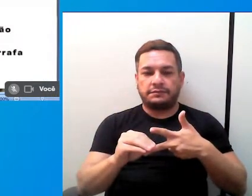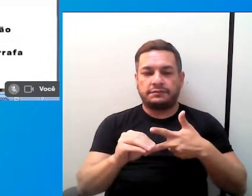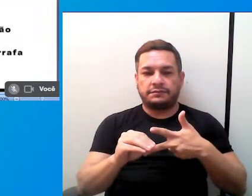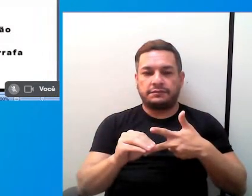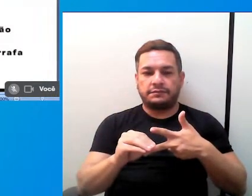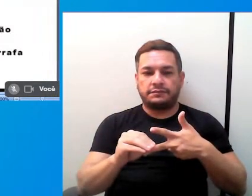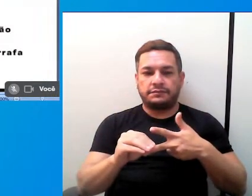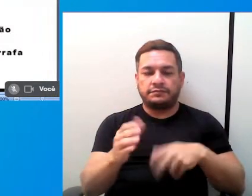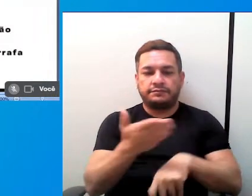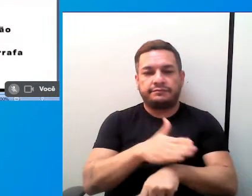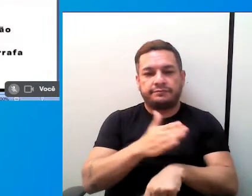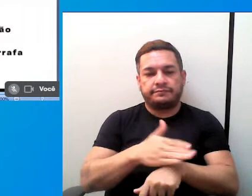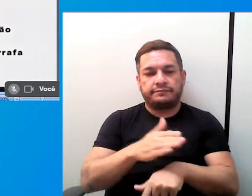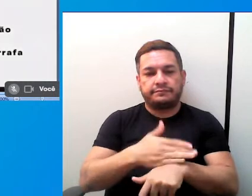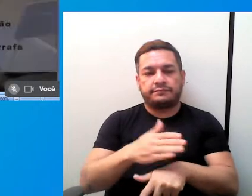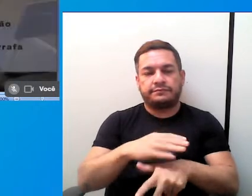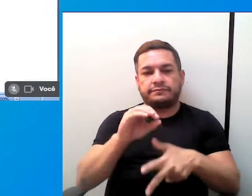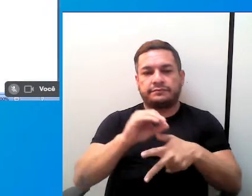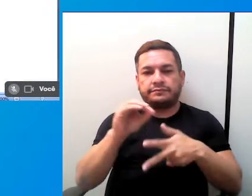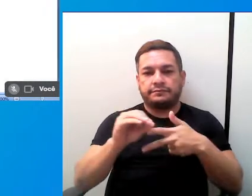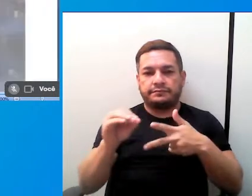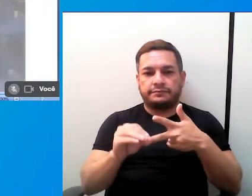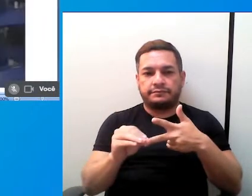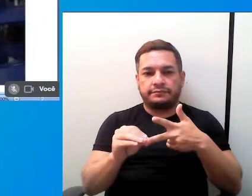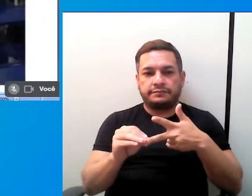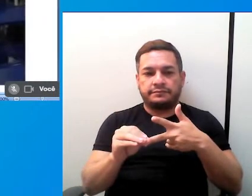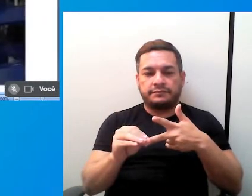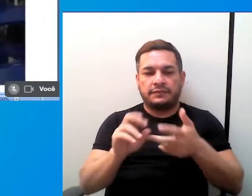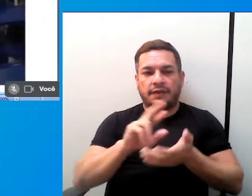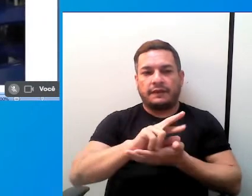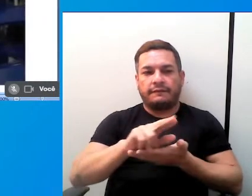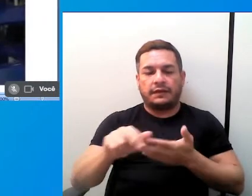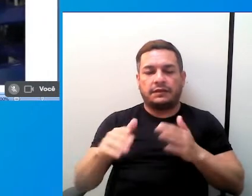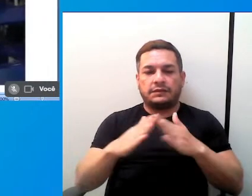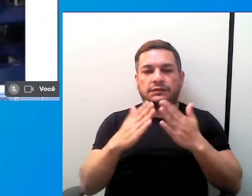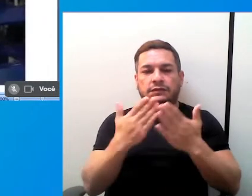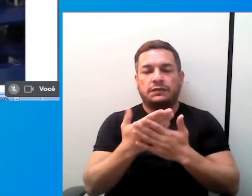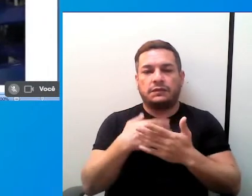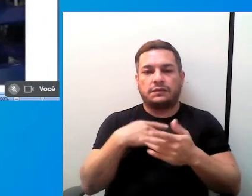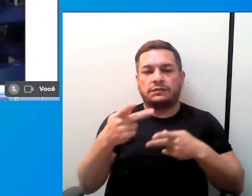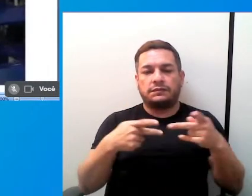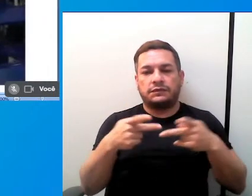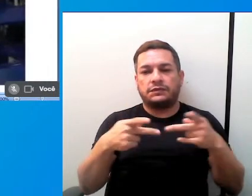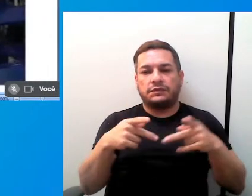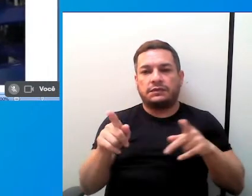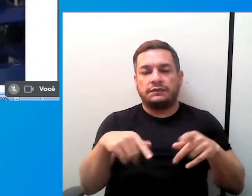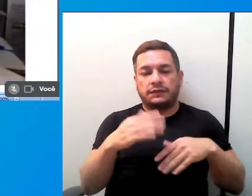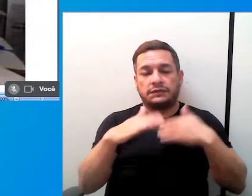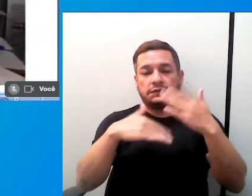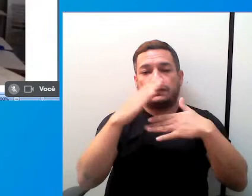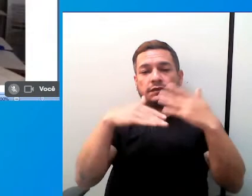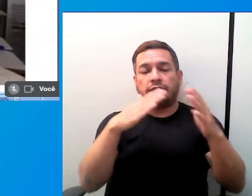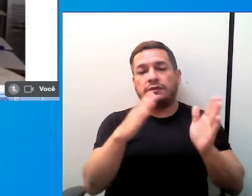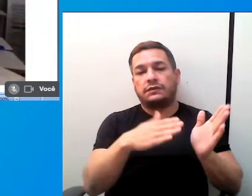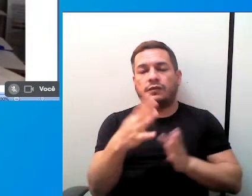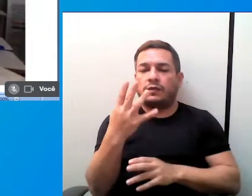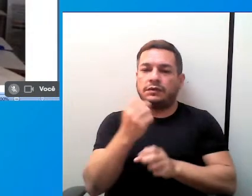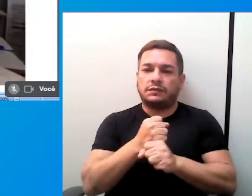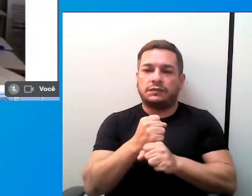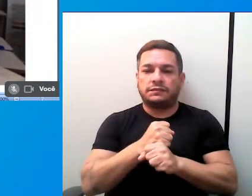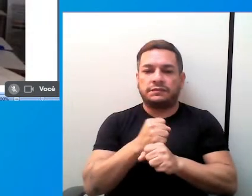auxílio preparatório para o Enem, em diversas escolas. Esse projeto, ele foi desenvolvido ao longo de